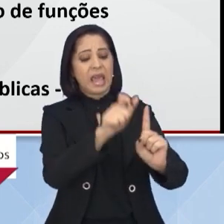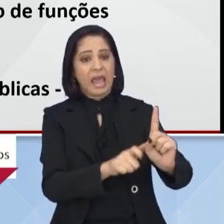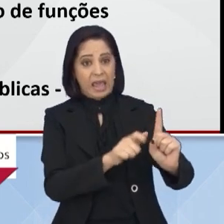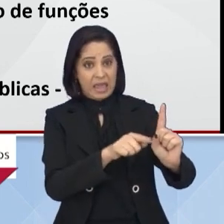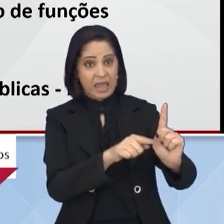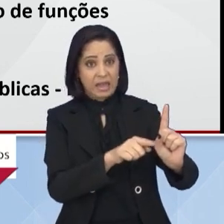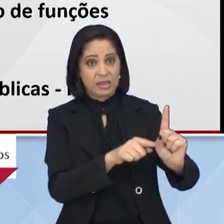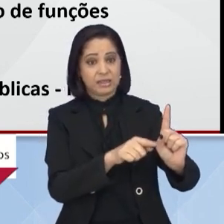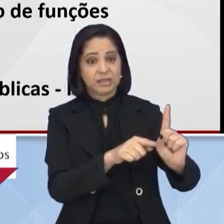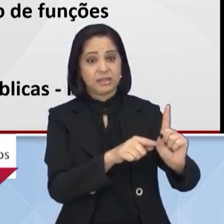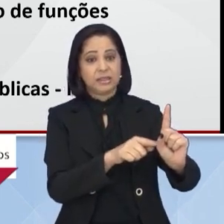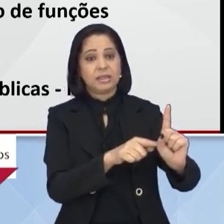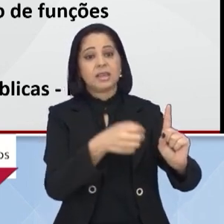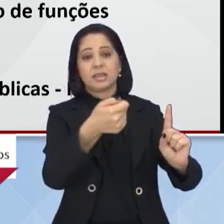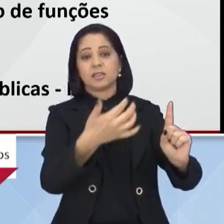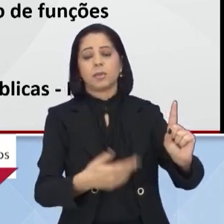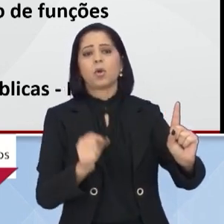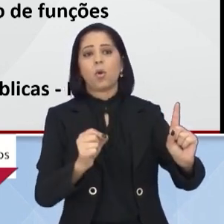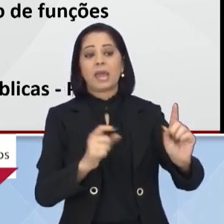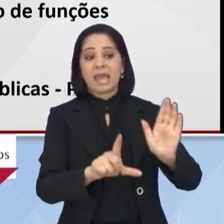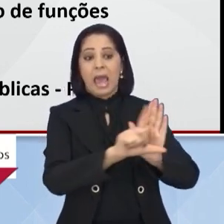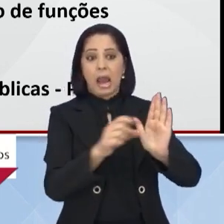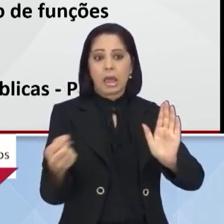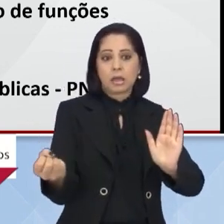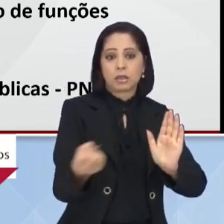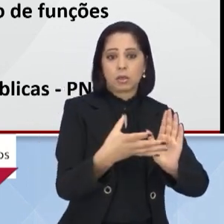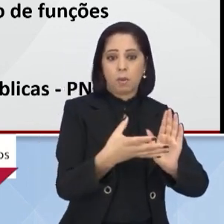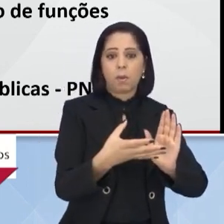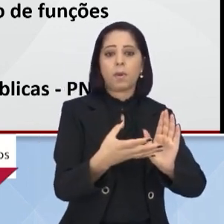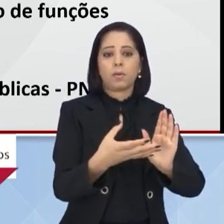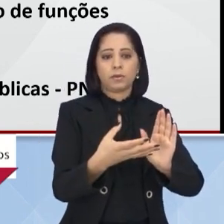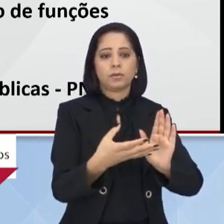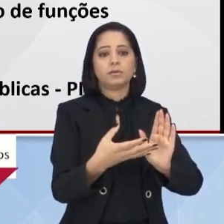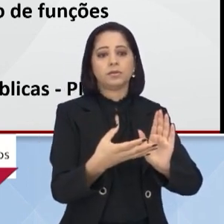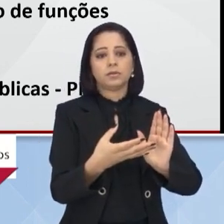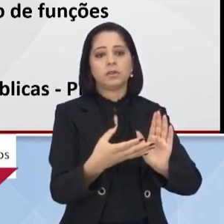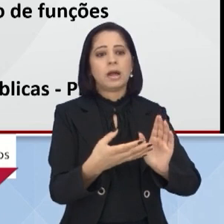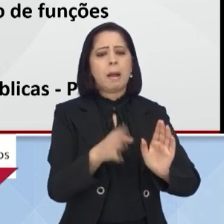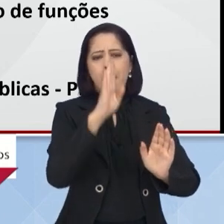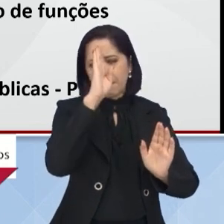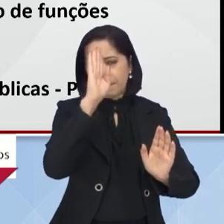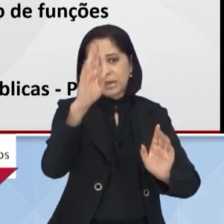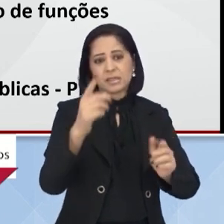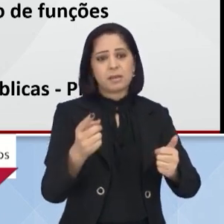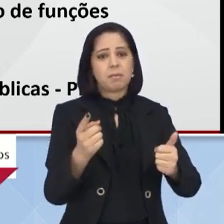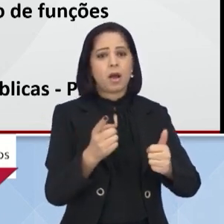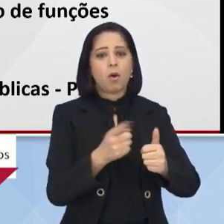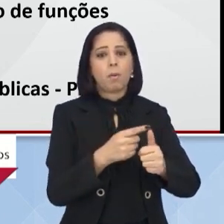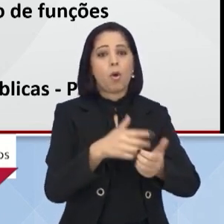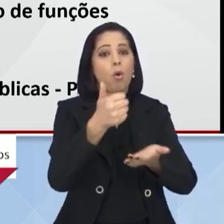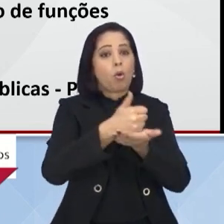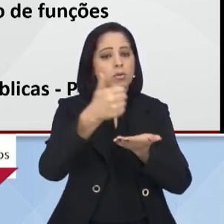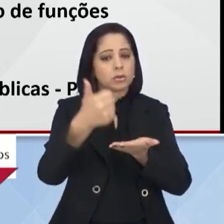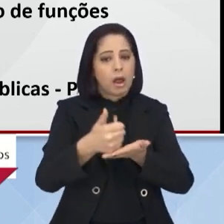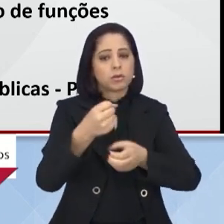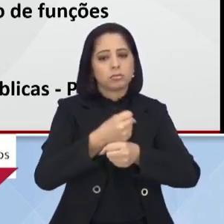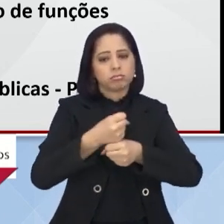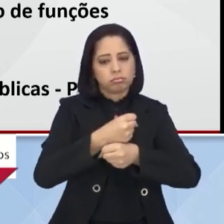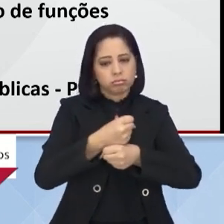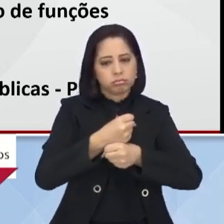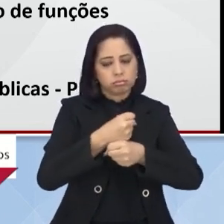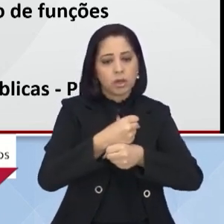naquela ocasião que as principais inovações da Lei foram a o planejamento né E aí a o principal ponto seria o plano de contratações anual